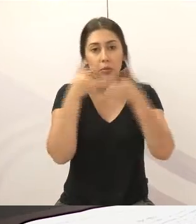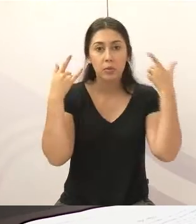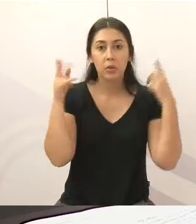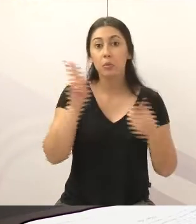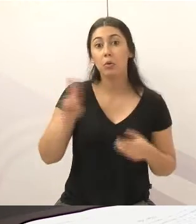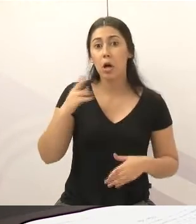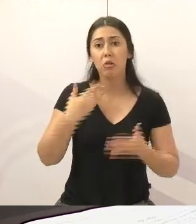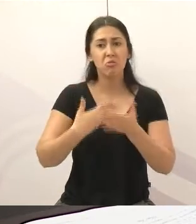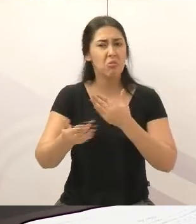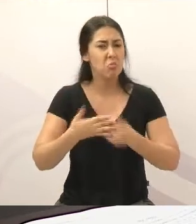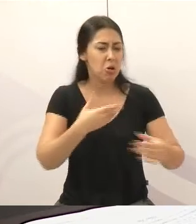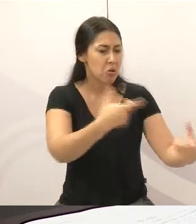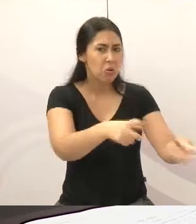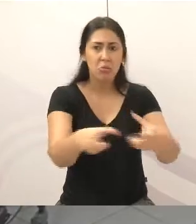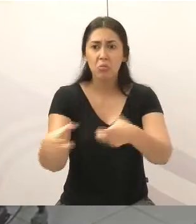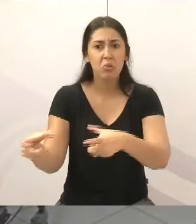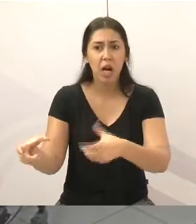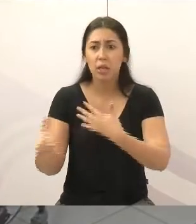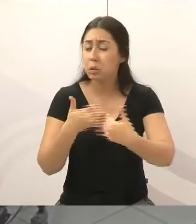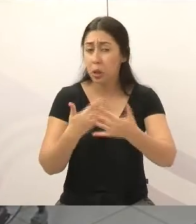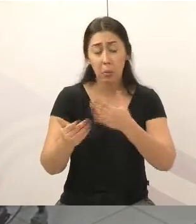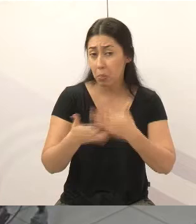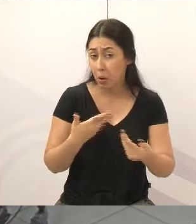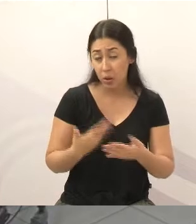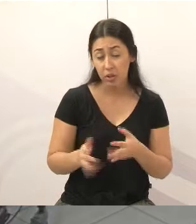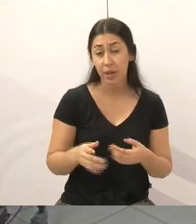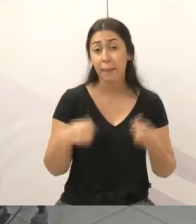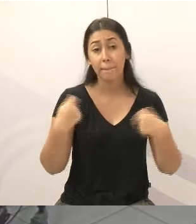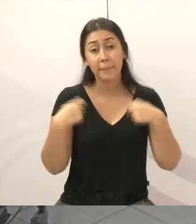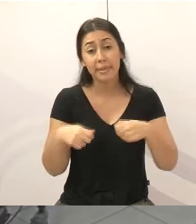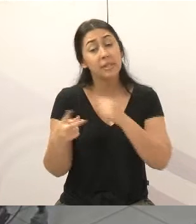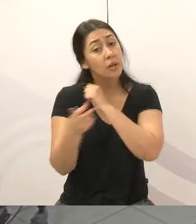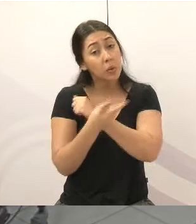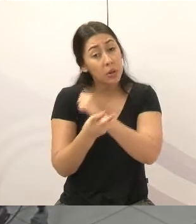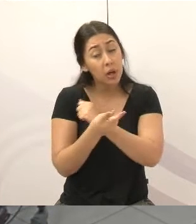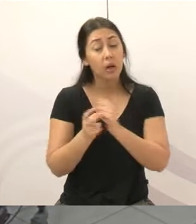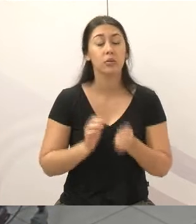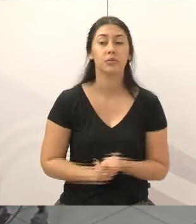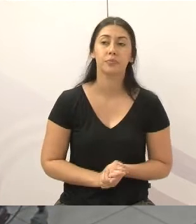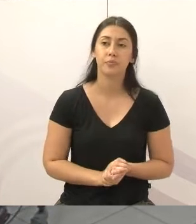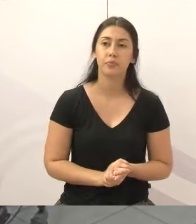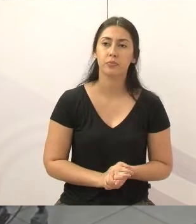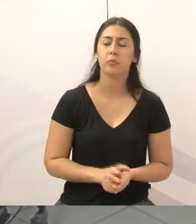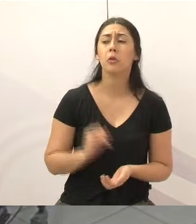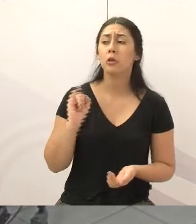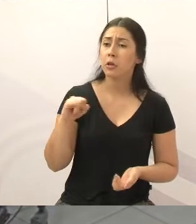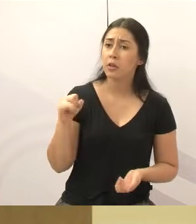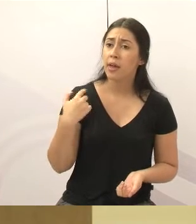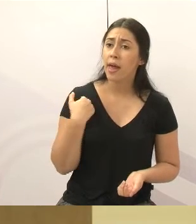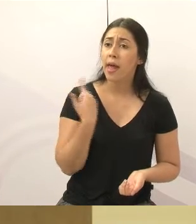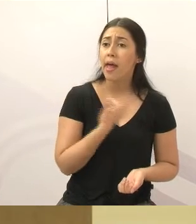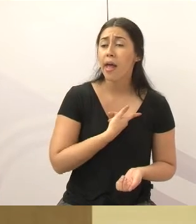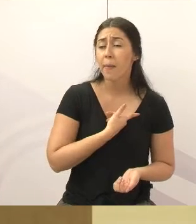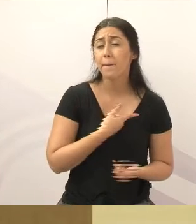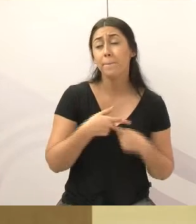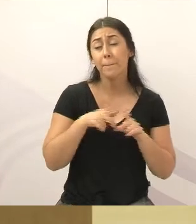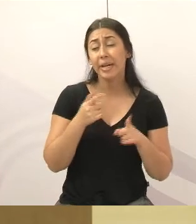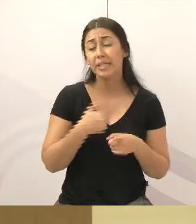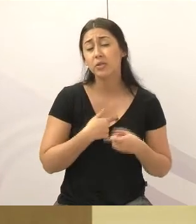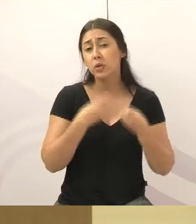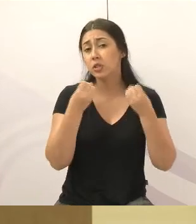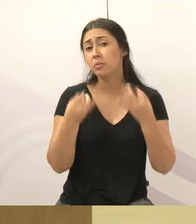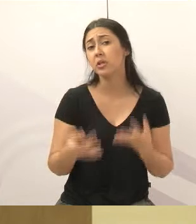lugar. Não, sim, mas eu estou aqui relatando com base no que